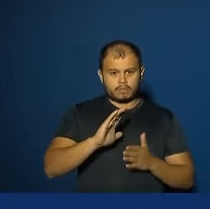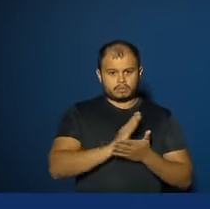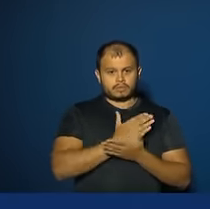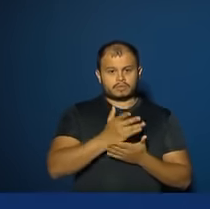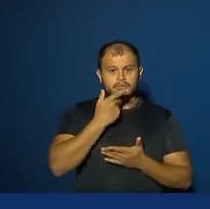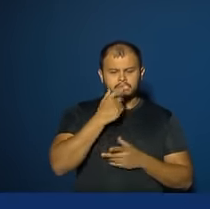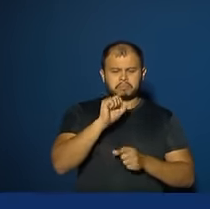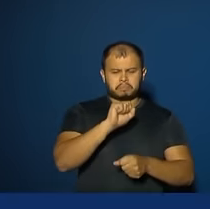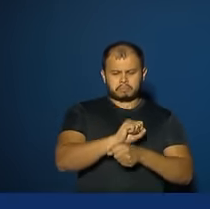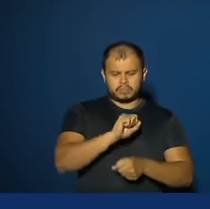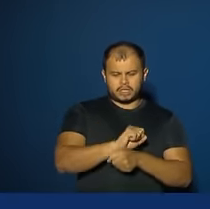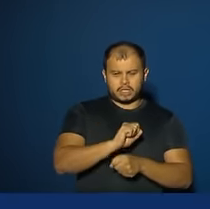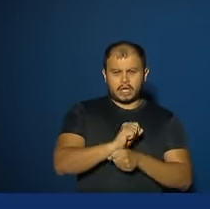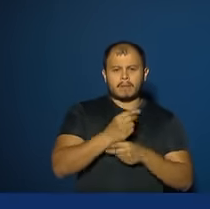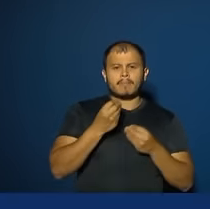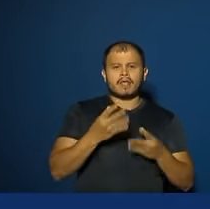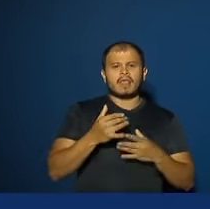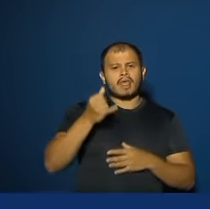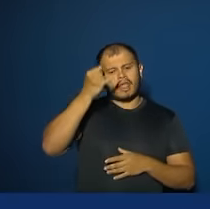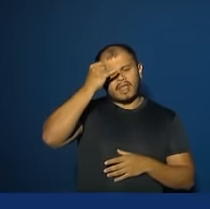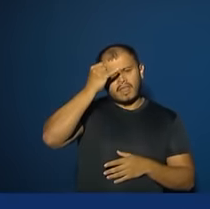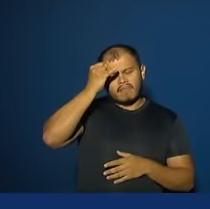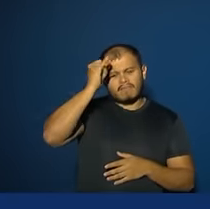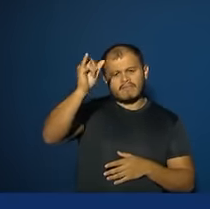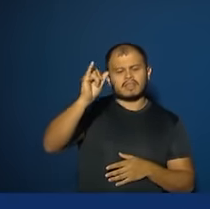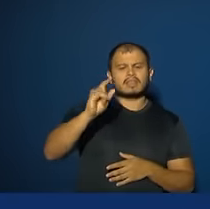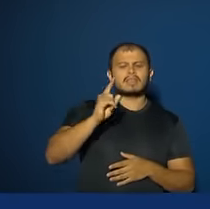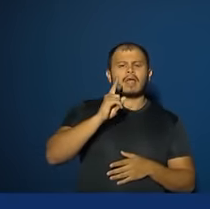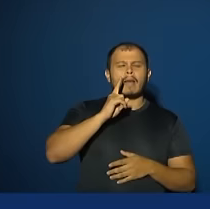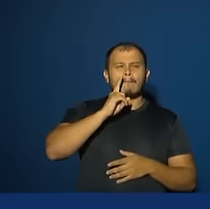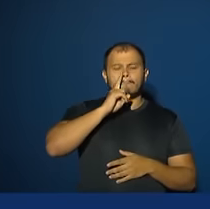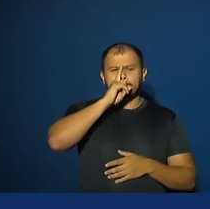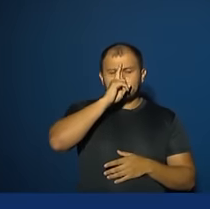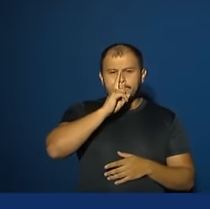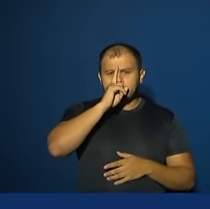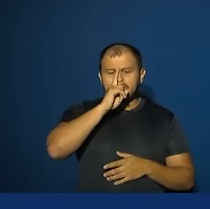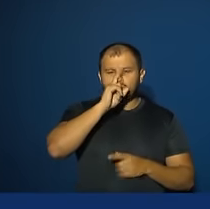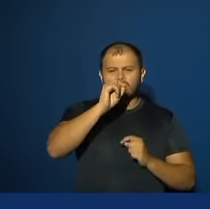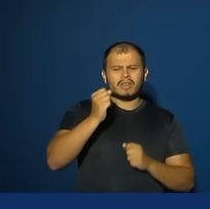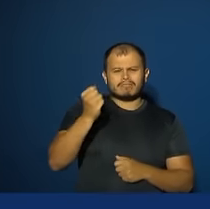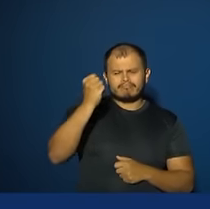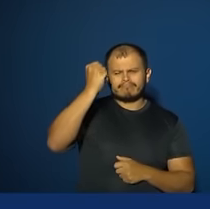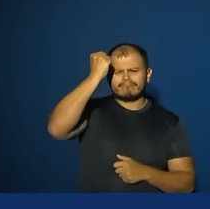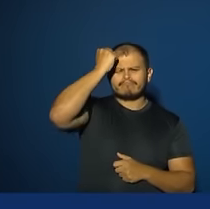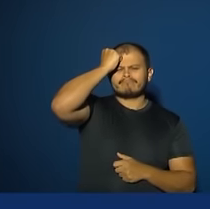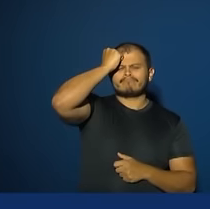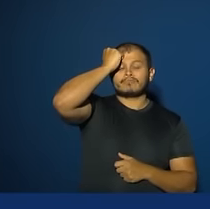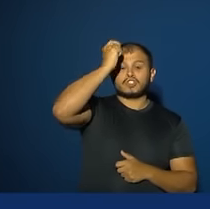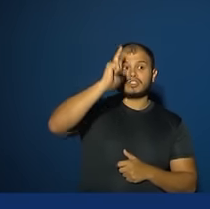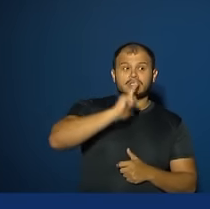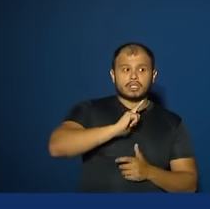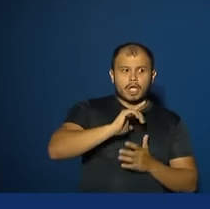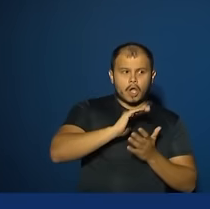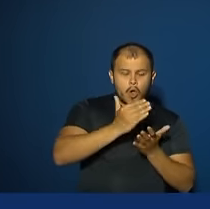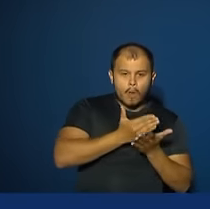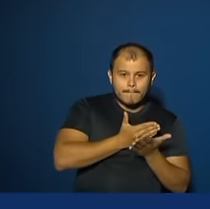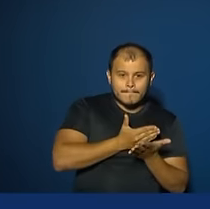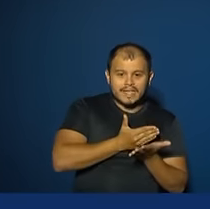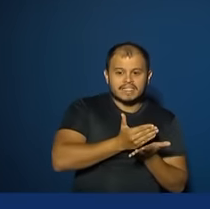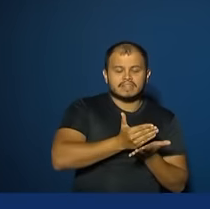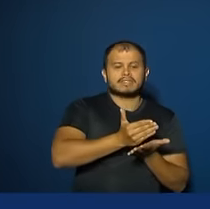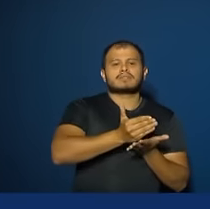aguardar um pouco mais, para evitar o risco do arrependimento de ter dado início a um